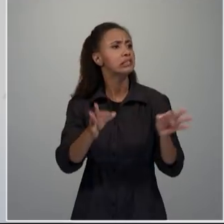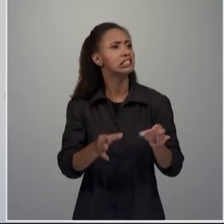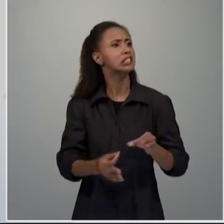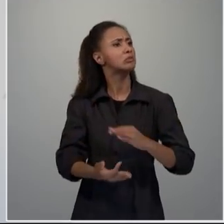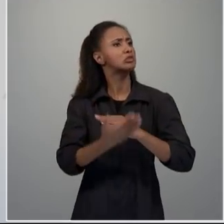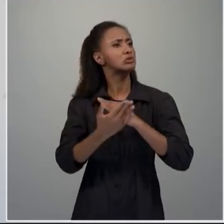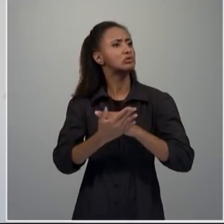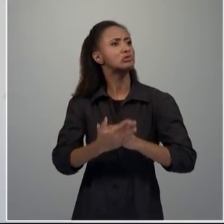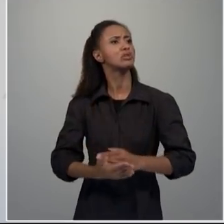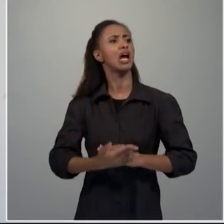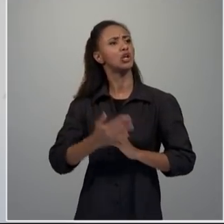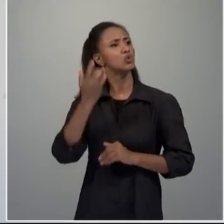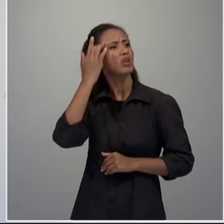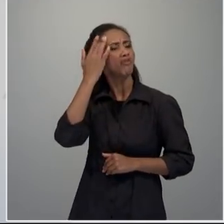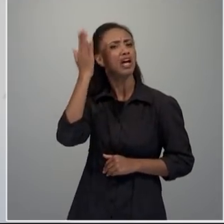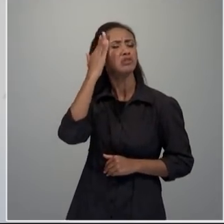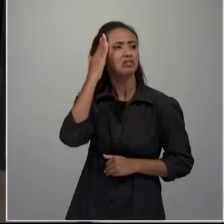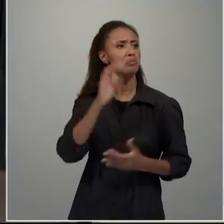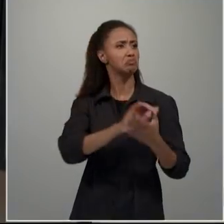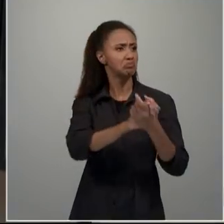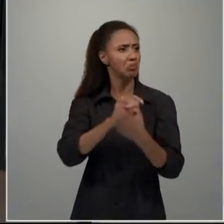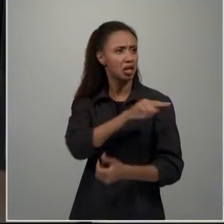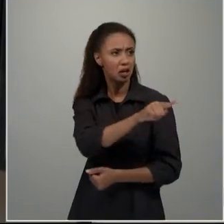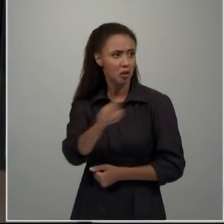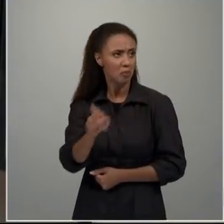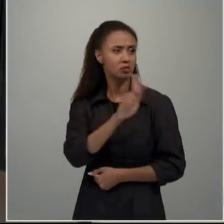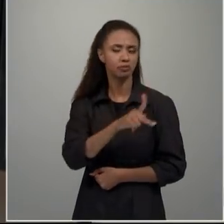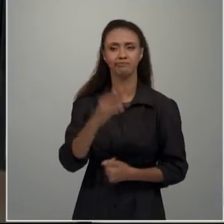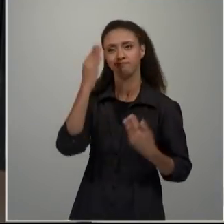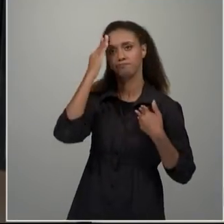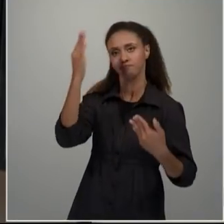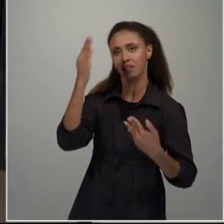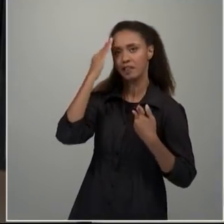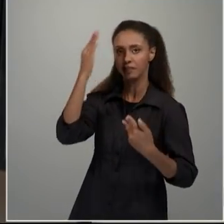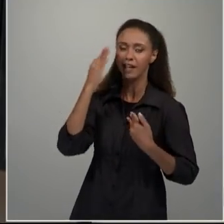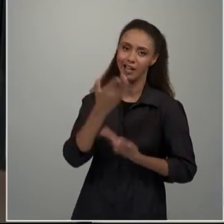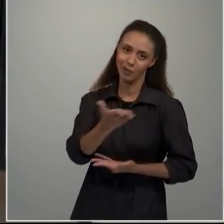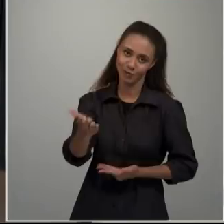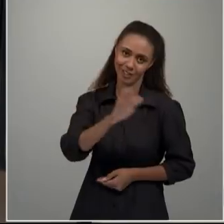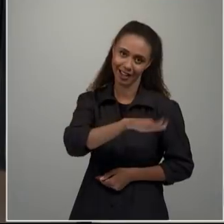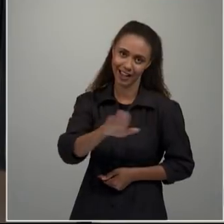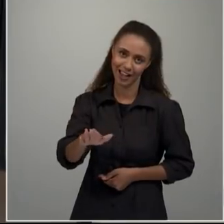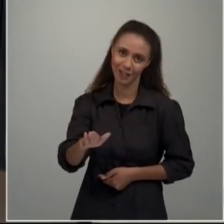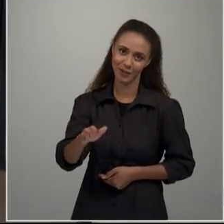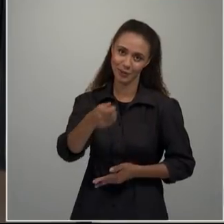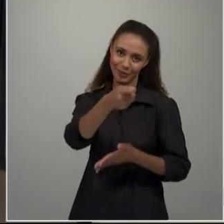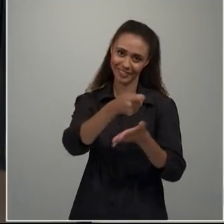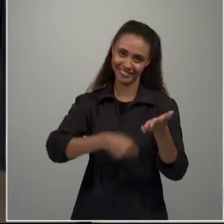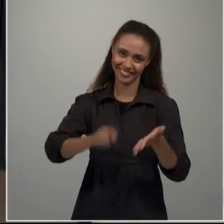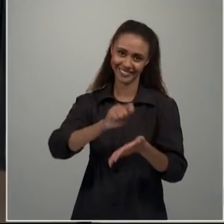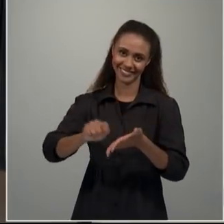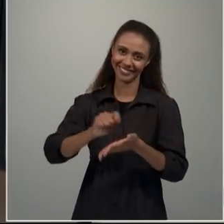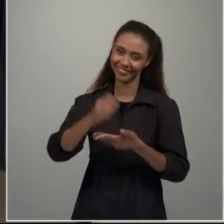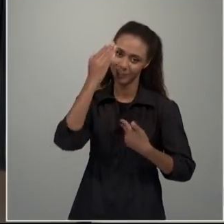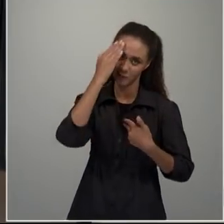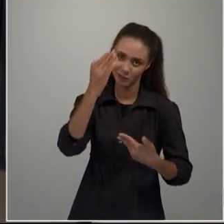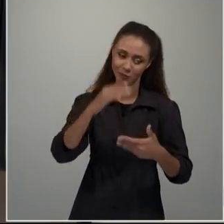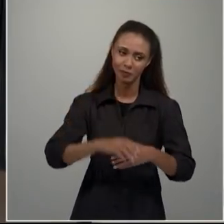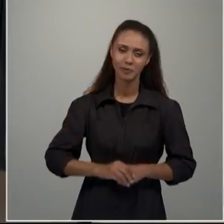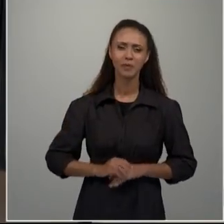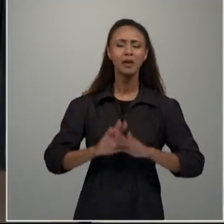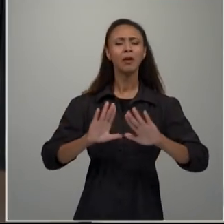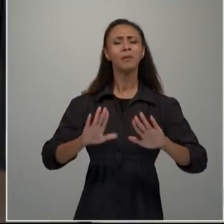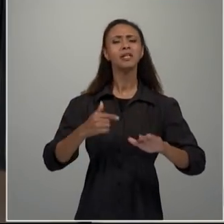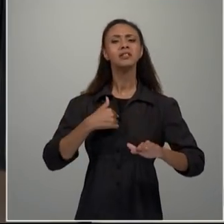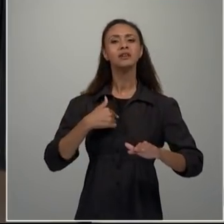entendimento parabéns as professoras têm que o remate muito obrigada pra mim ela na querida aqui que trouxe essa frase pra gente mas por que que eu